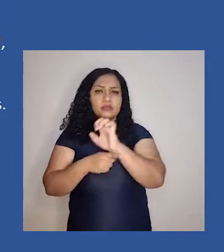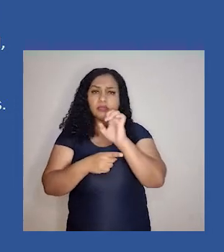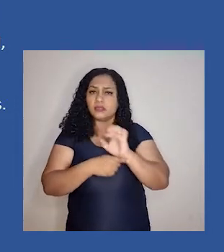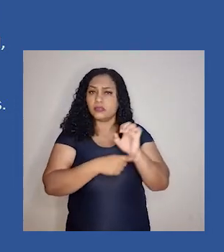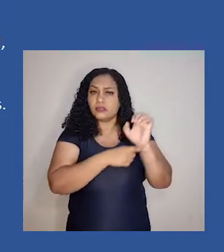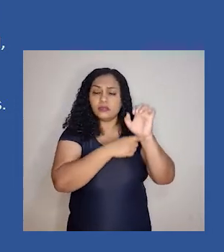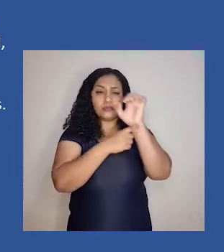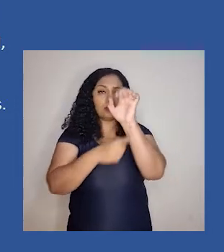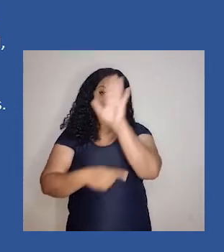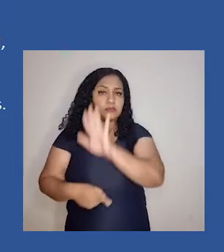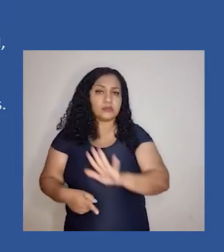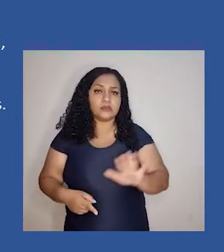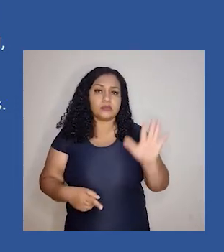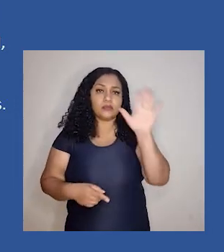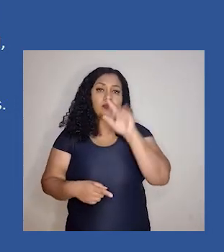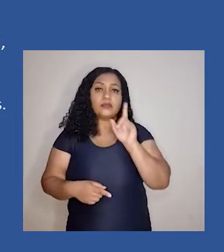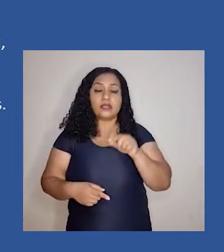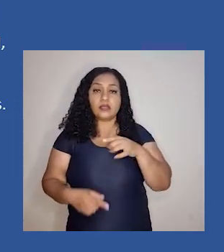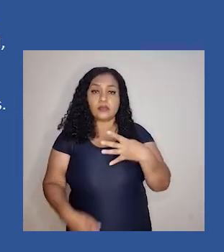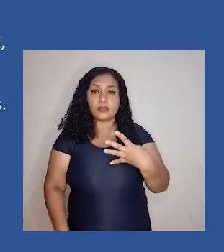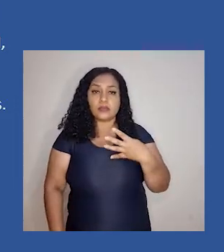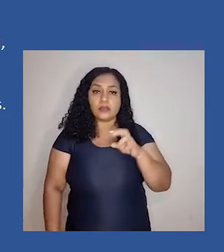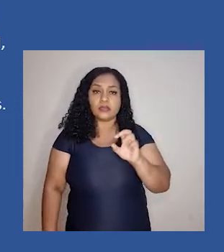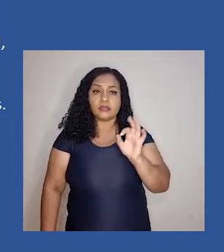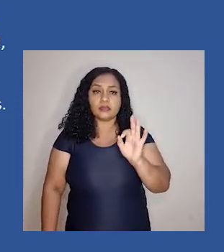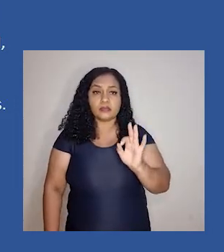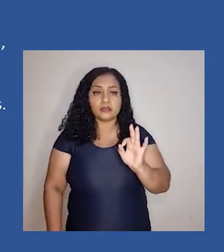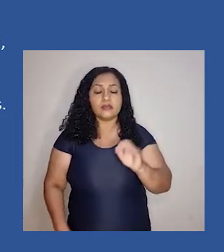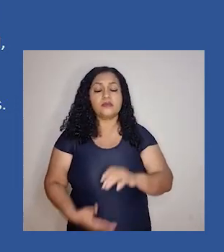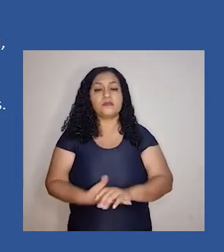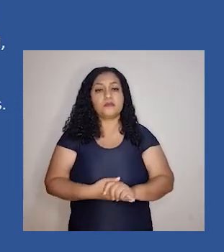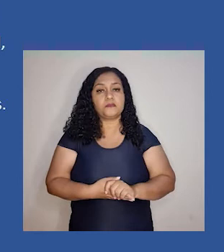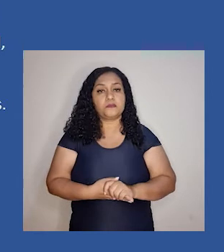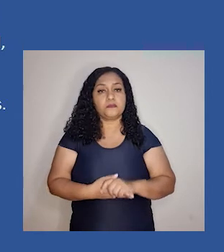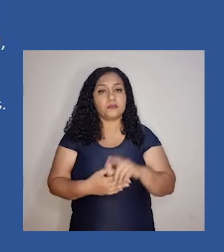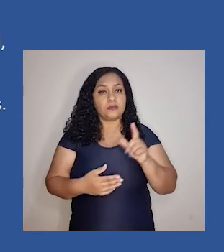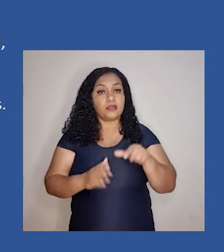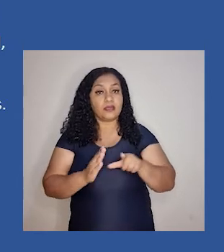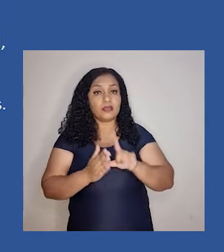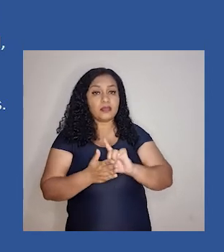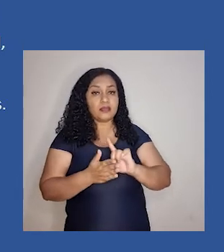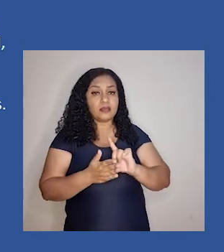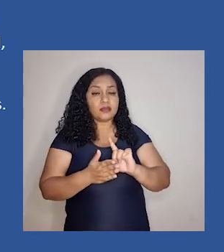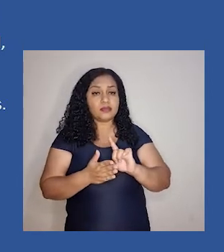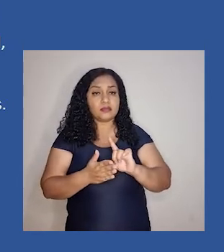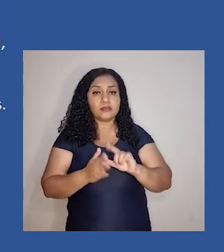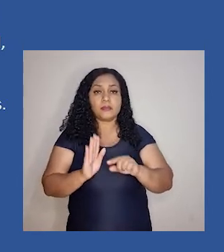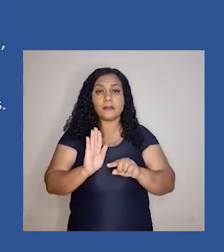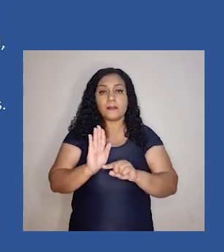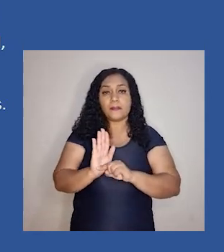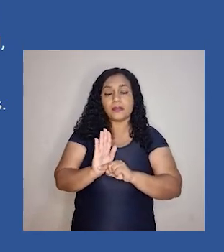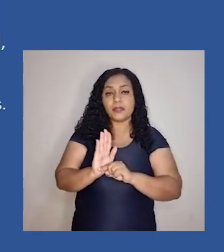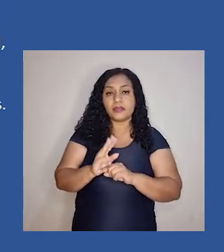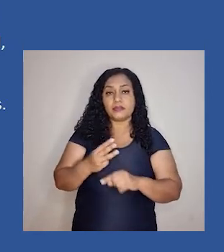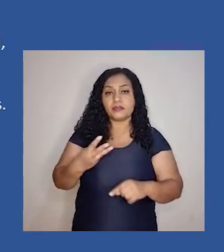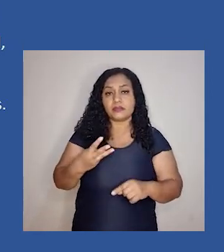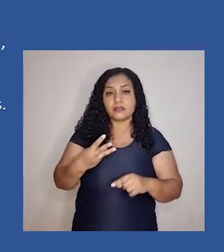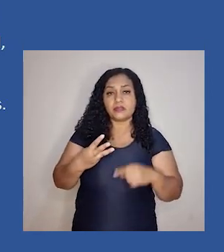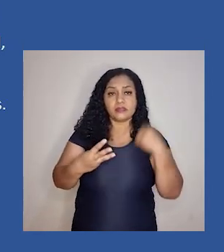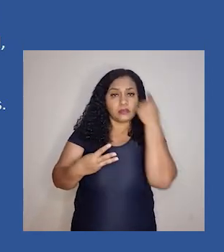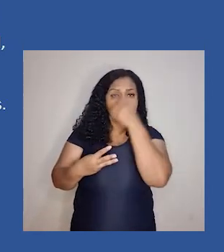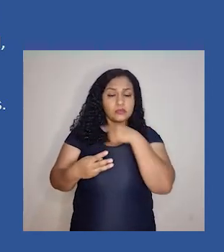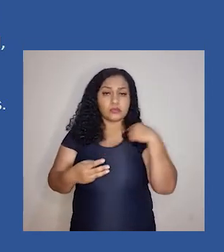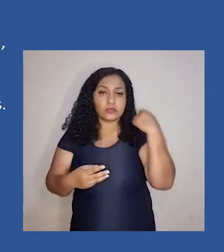melhores estados nem os maiores territórios do Brasil que é o 45 graus está aqui ele está atrasado menos